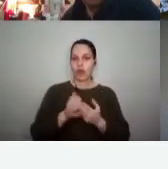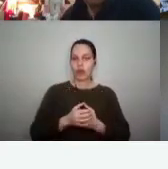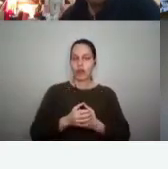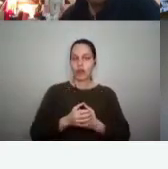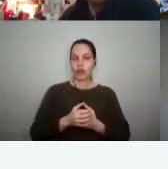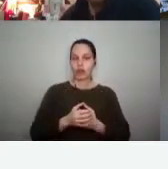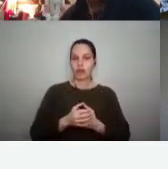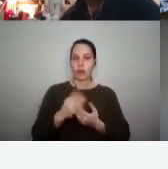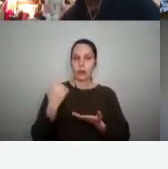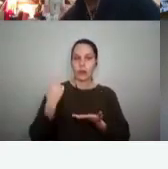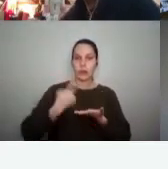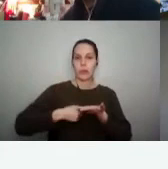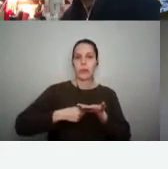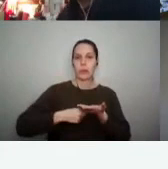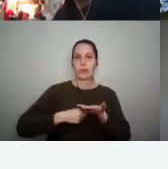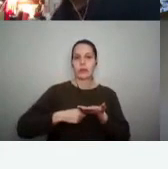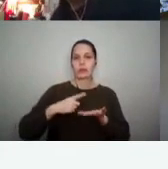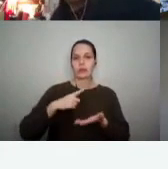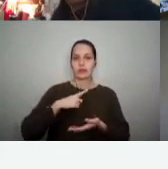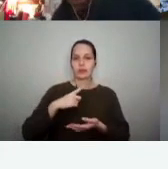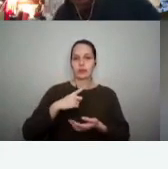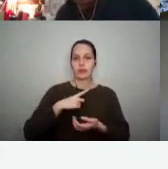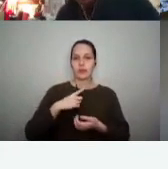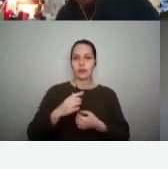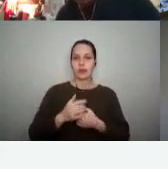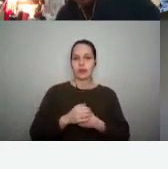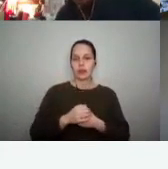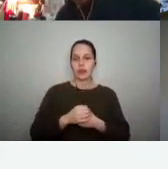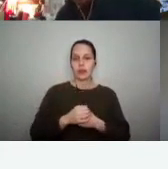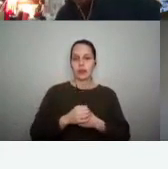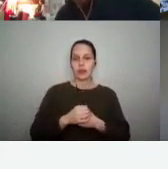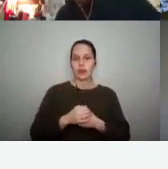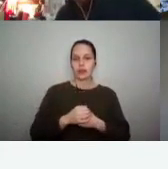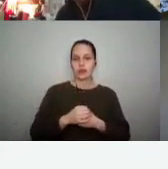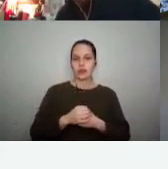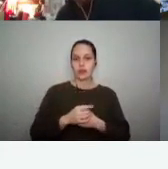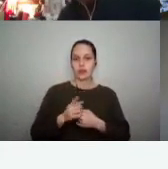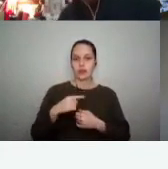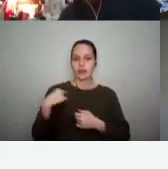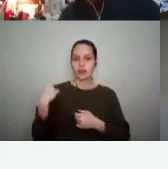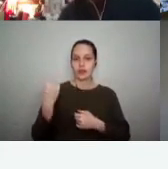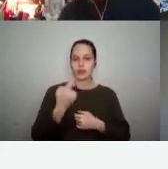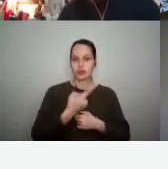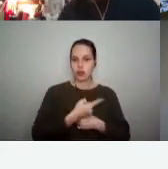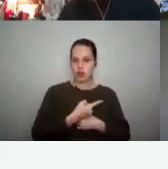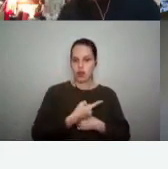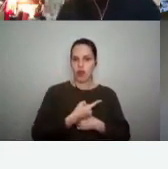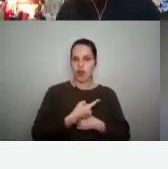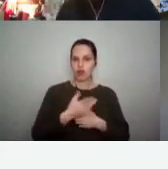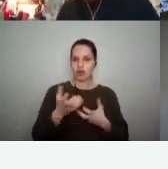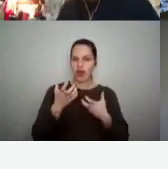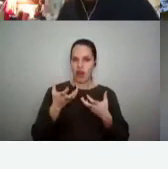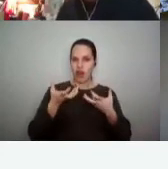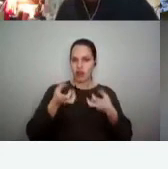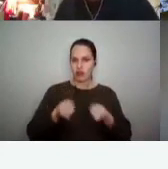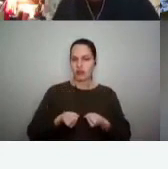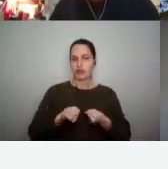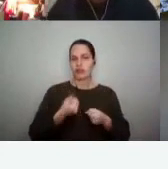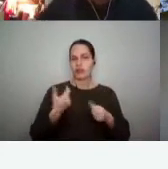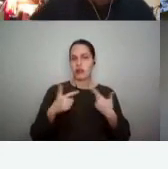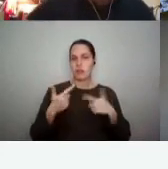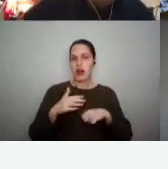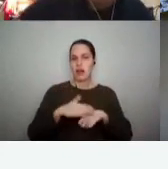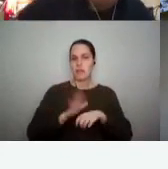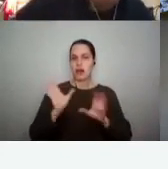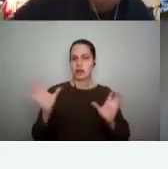se comprometa, né, e para isso estamos dispostos a trabalhar mais coletivamente como docentes, porque é um processo